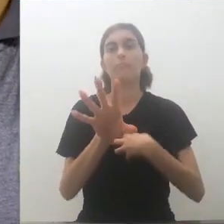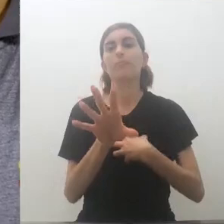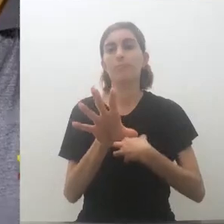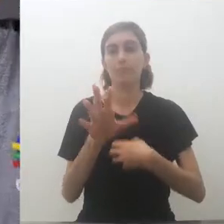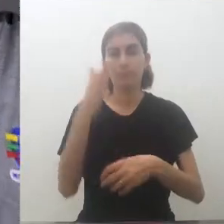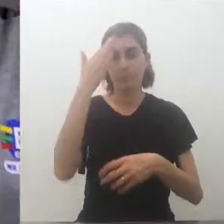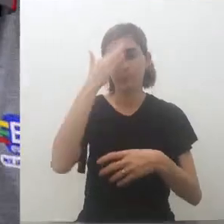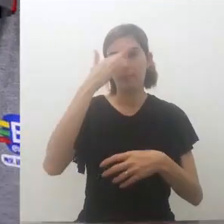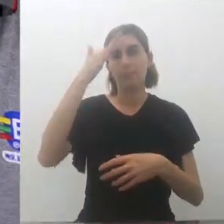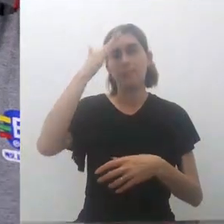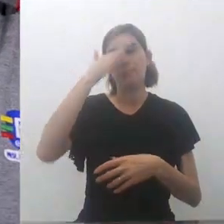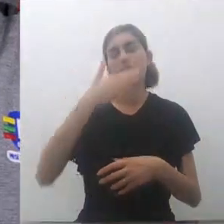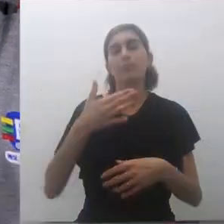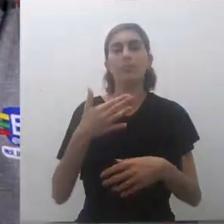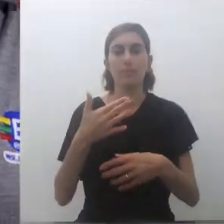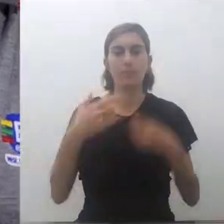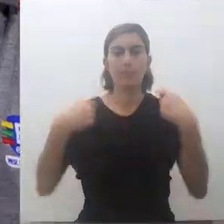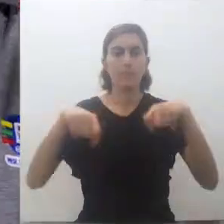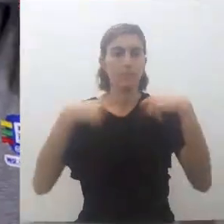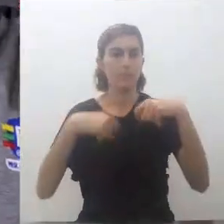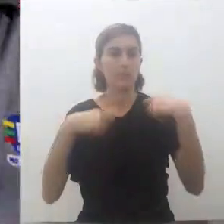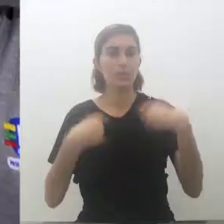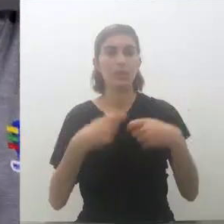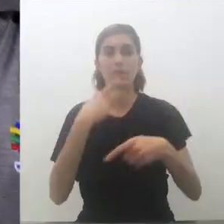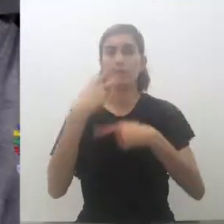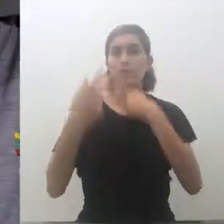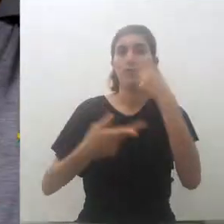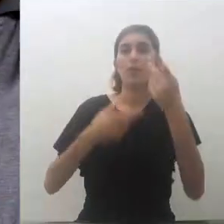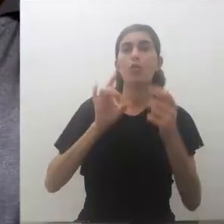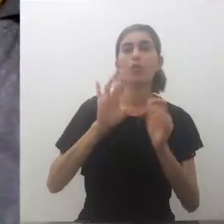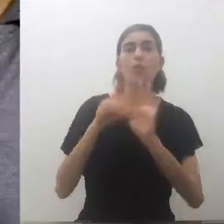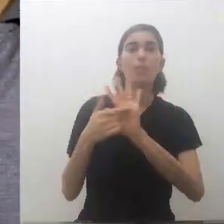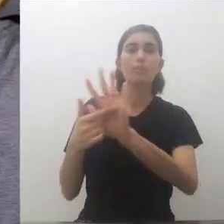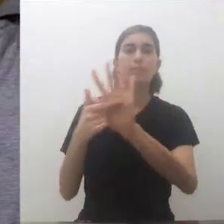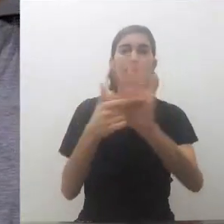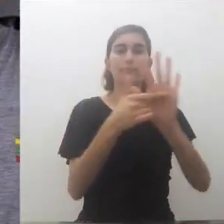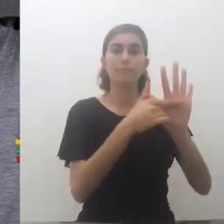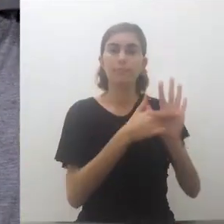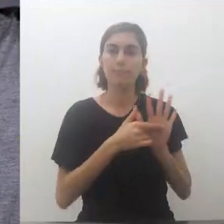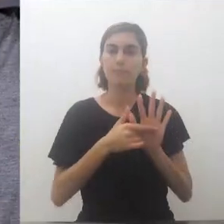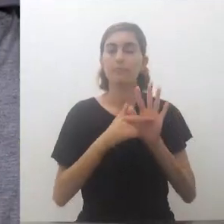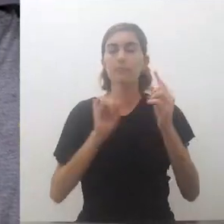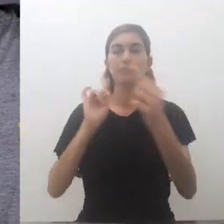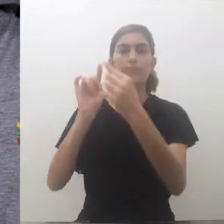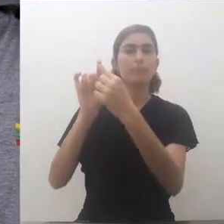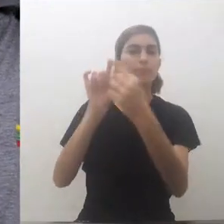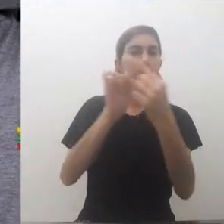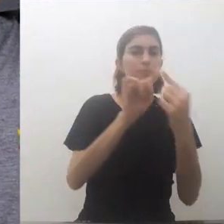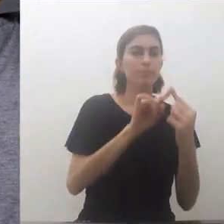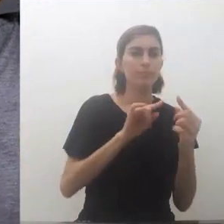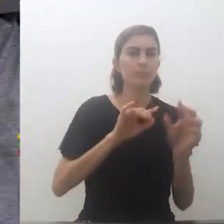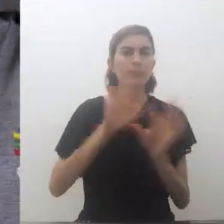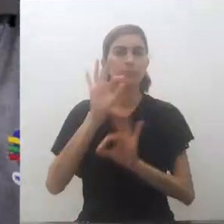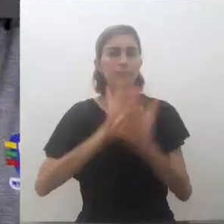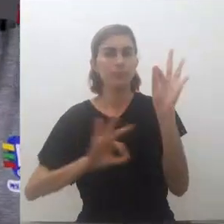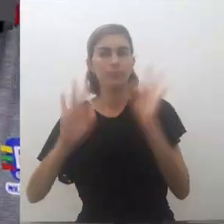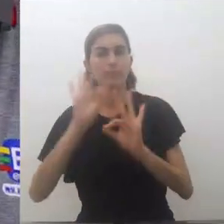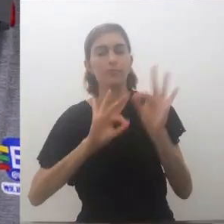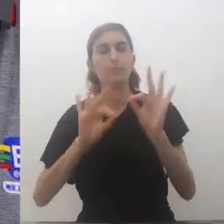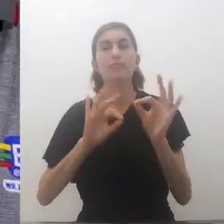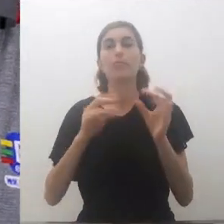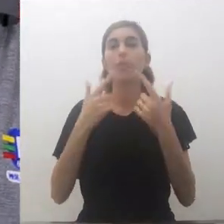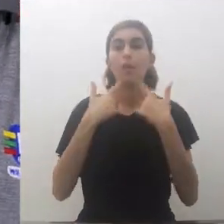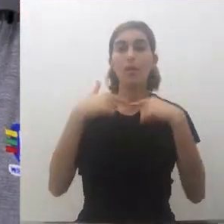entender, sem precisar falar, apenas mostrando e relacionando os elementos entre si. É a